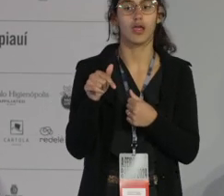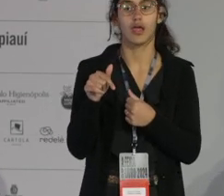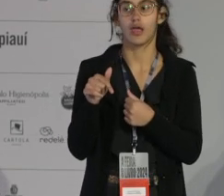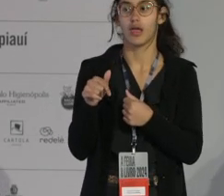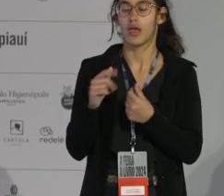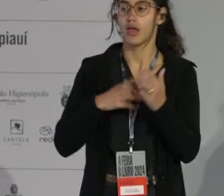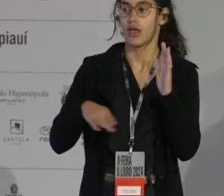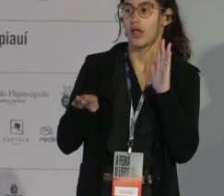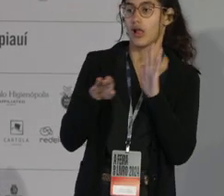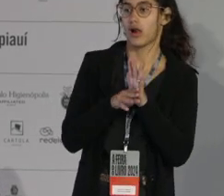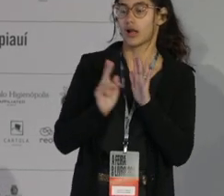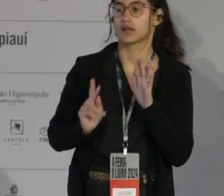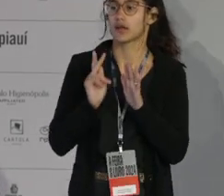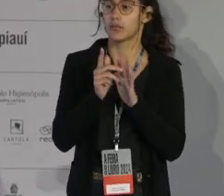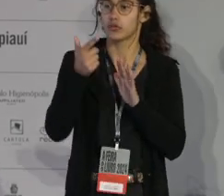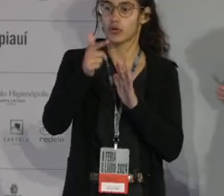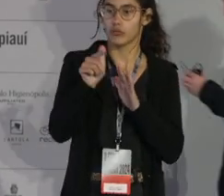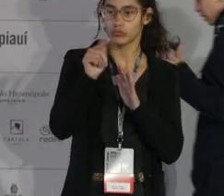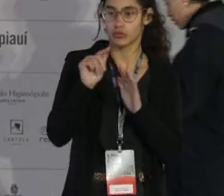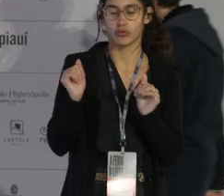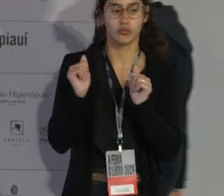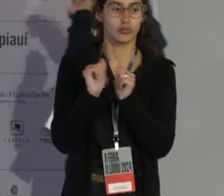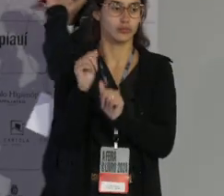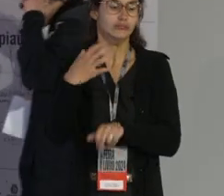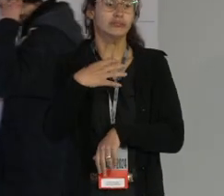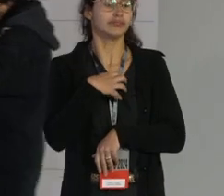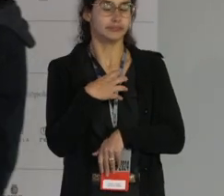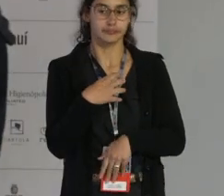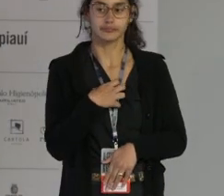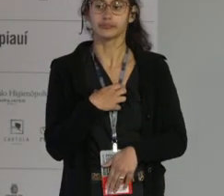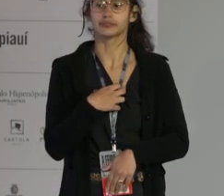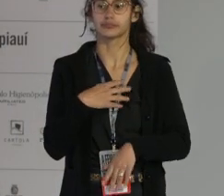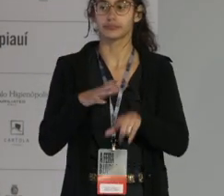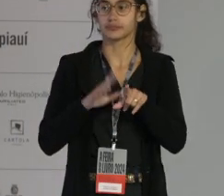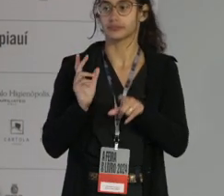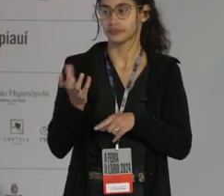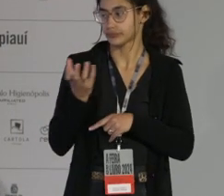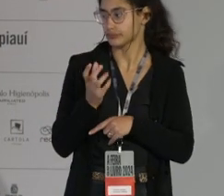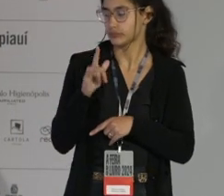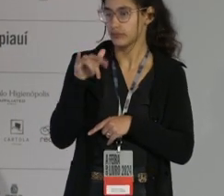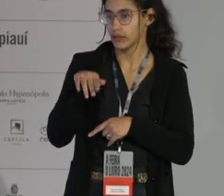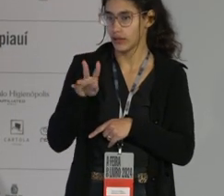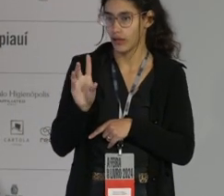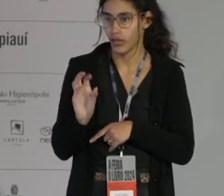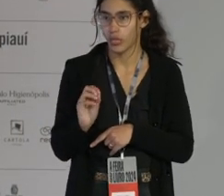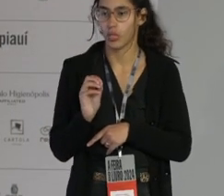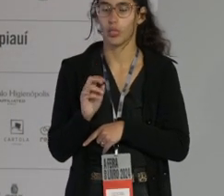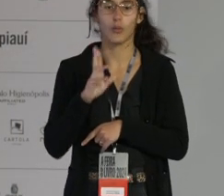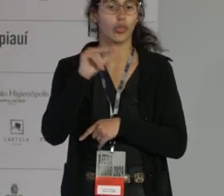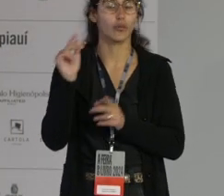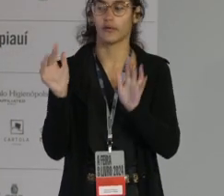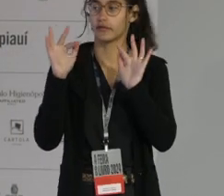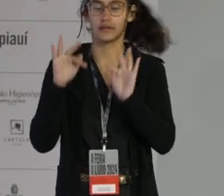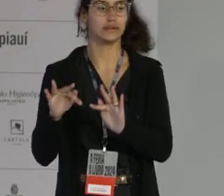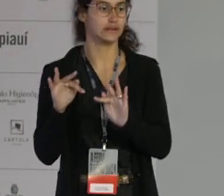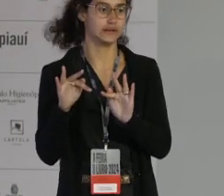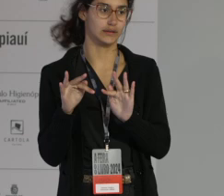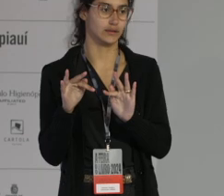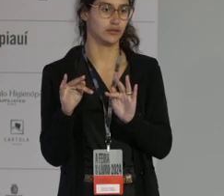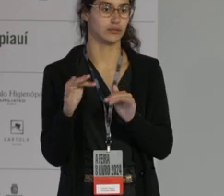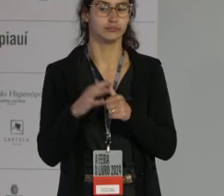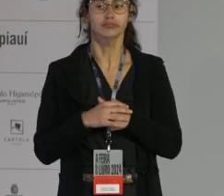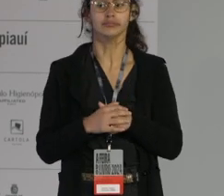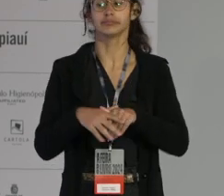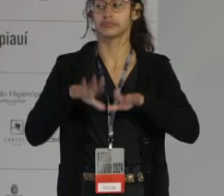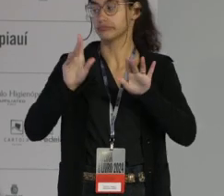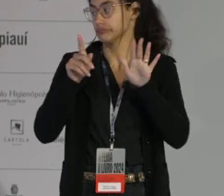vem sempre repetidamente comer o fígado e nunca termina de comer esse fígado, assim, ele só